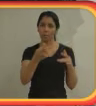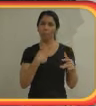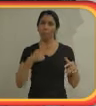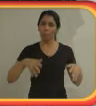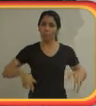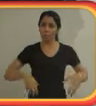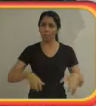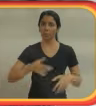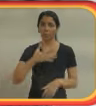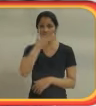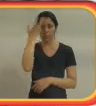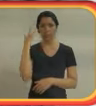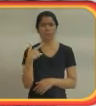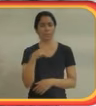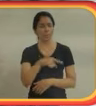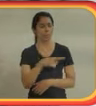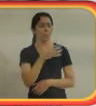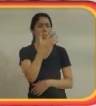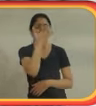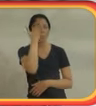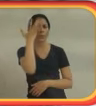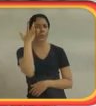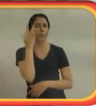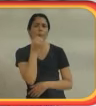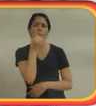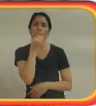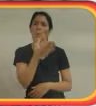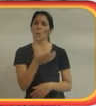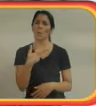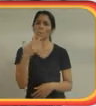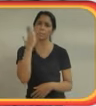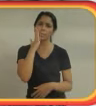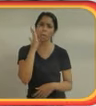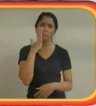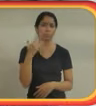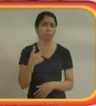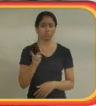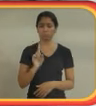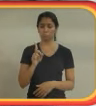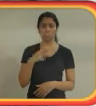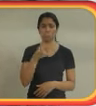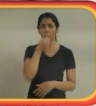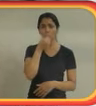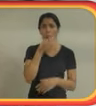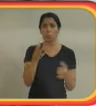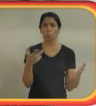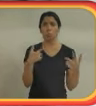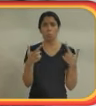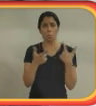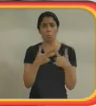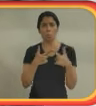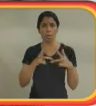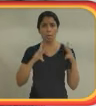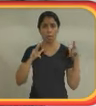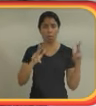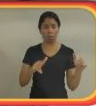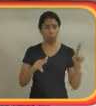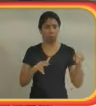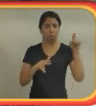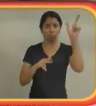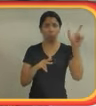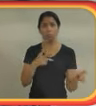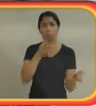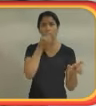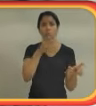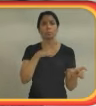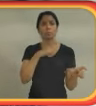já ser cadeirante, as pessoas acham, nossa, você deve ser uma pessoa muito boa, sabe? Não, não sou boa, porque da mesma forma que ele é